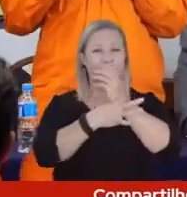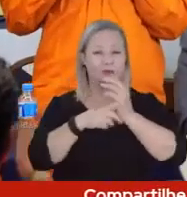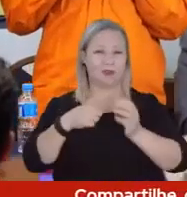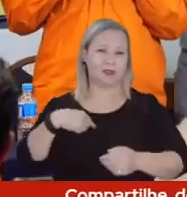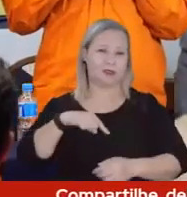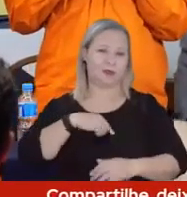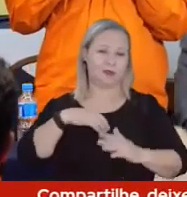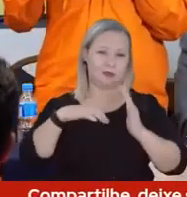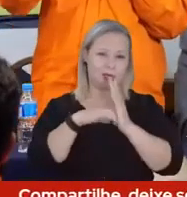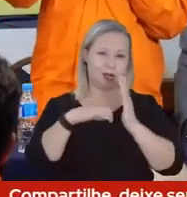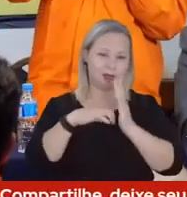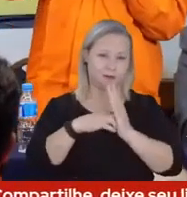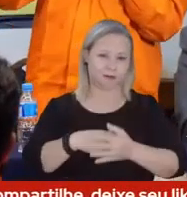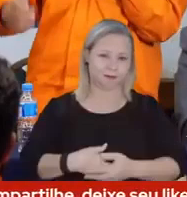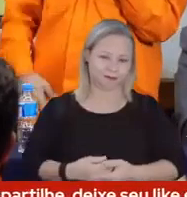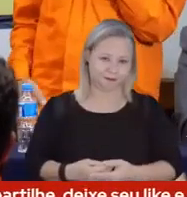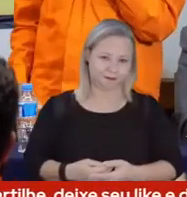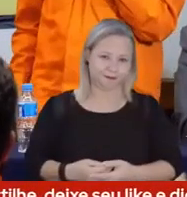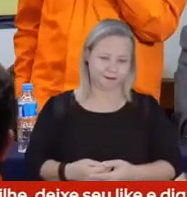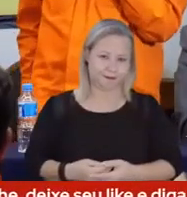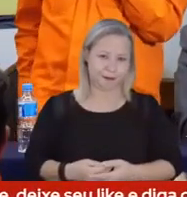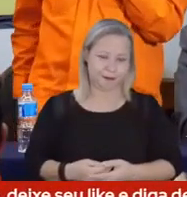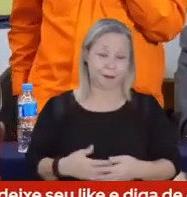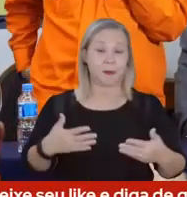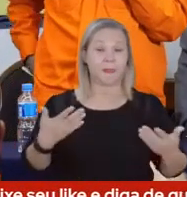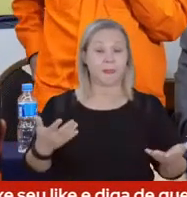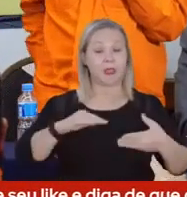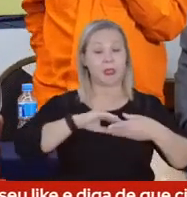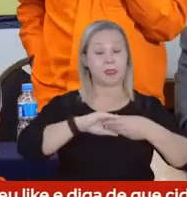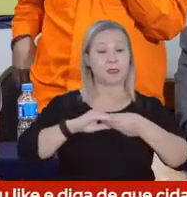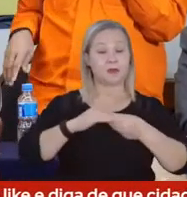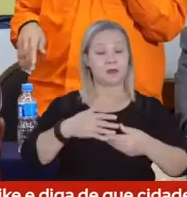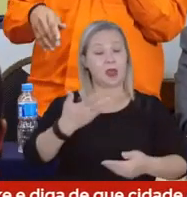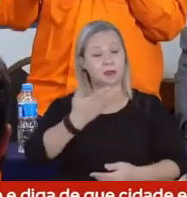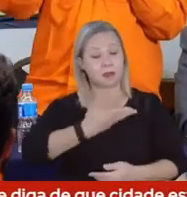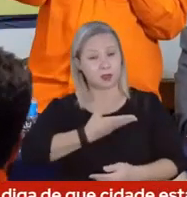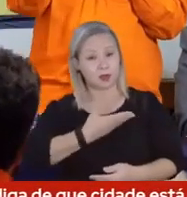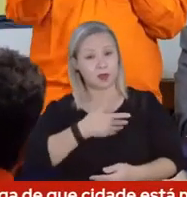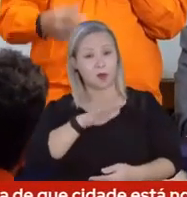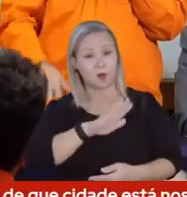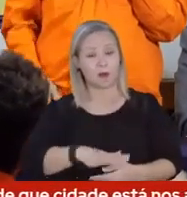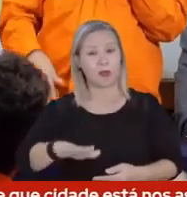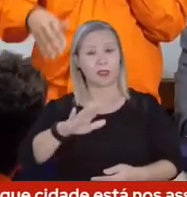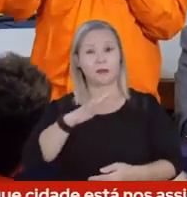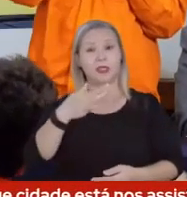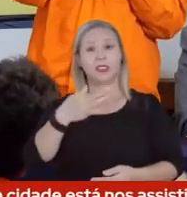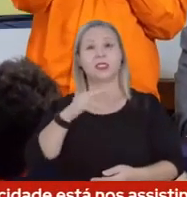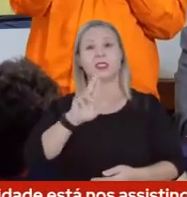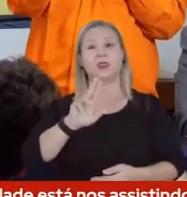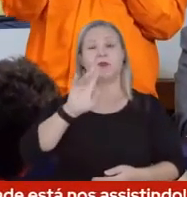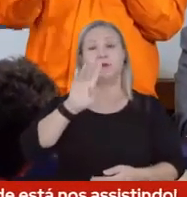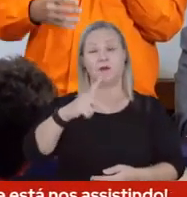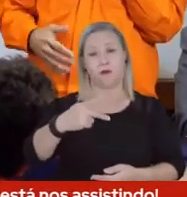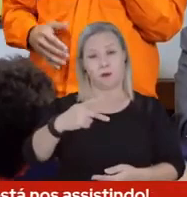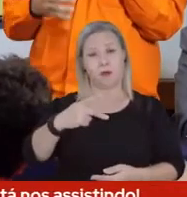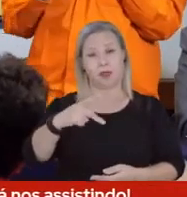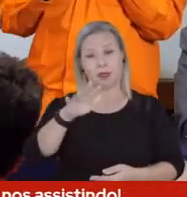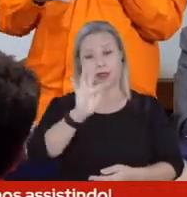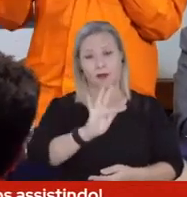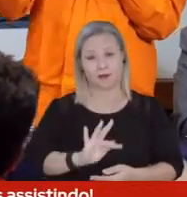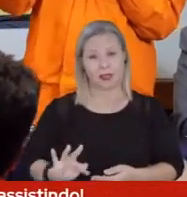Então, e saudar os meus companheiros de FUP, a quem eu já falei e quero repetir aqui. Eu sou muito grato a todos